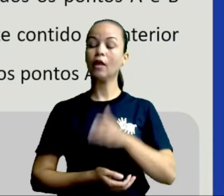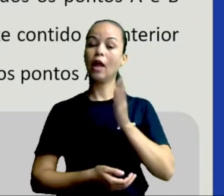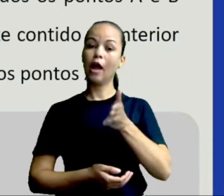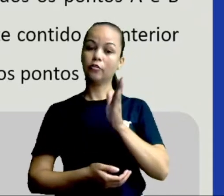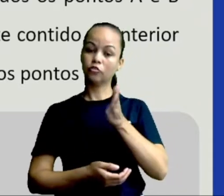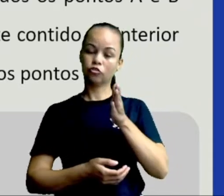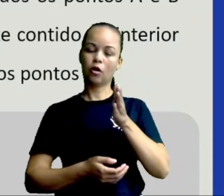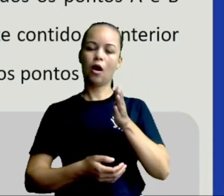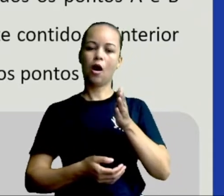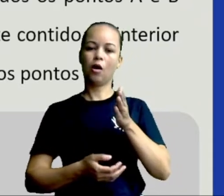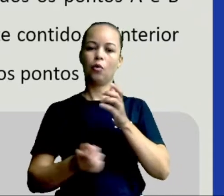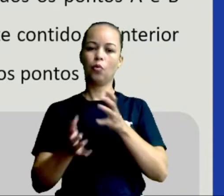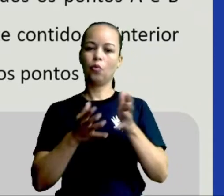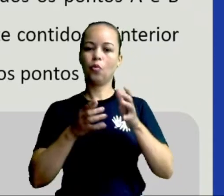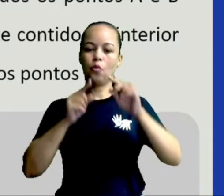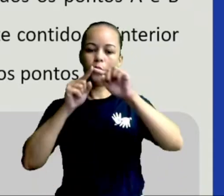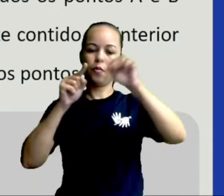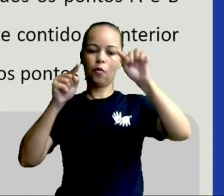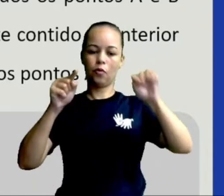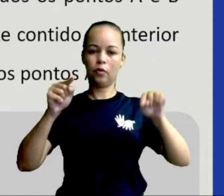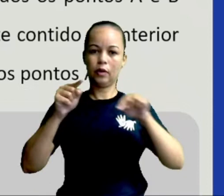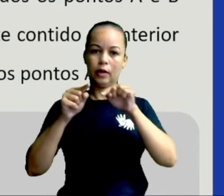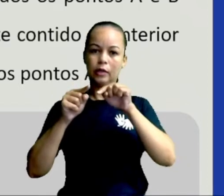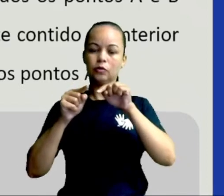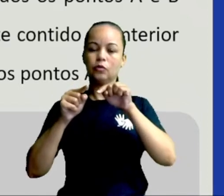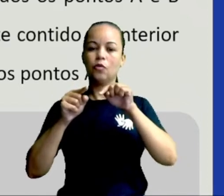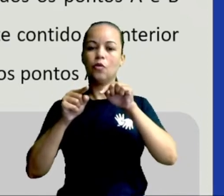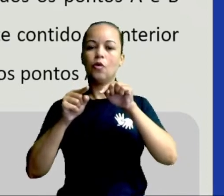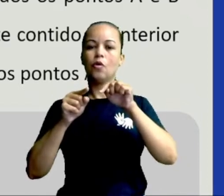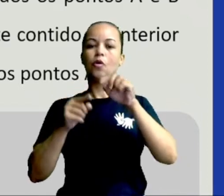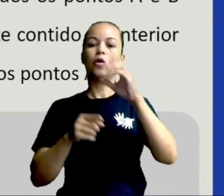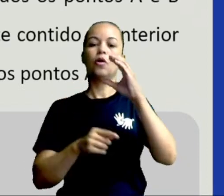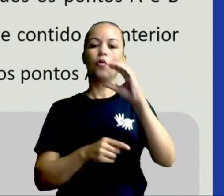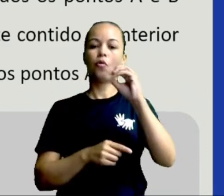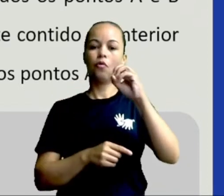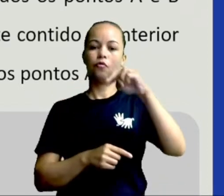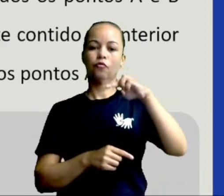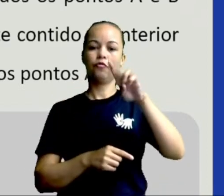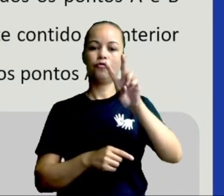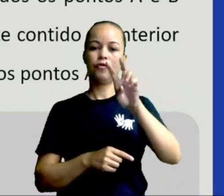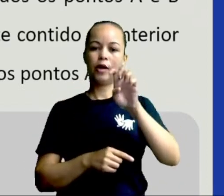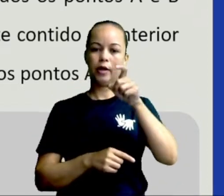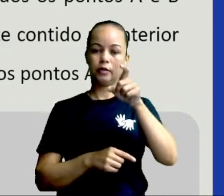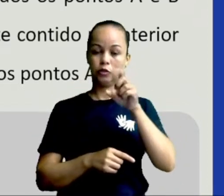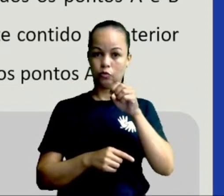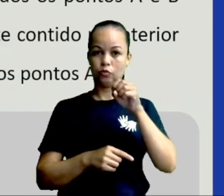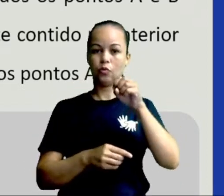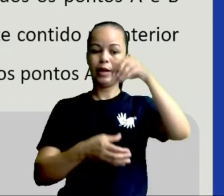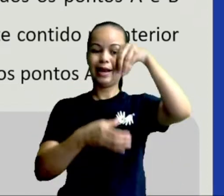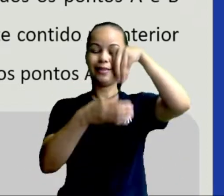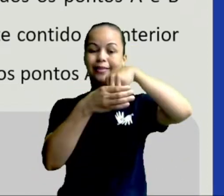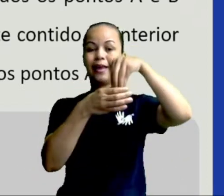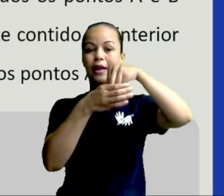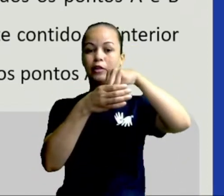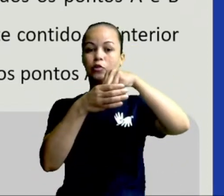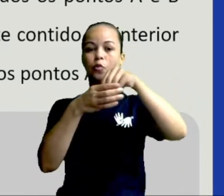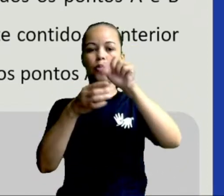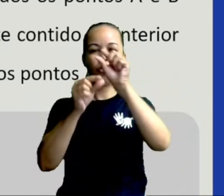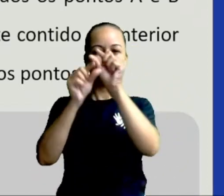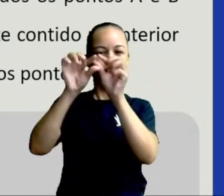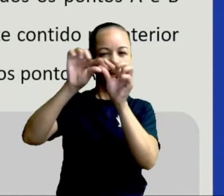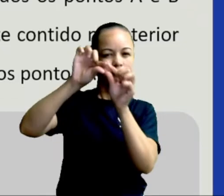é diferente. Eu vou traçar dentro, né, do polígono o segmento de